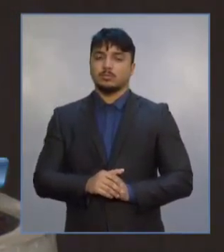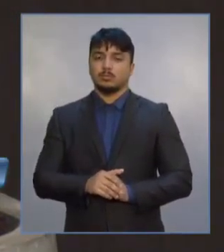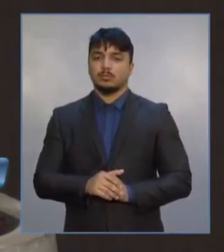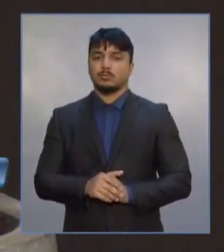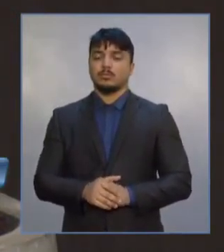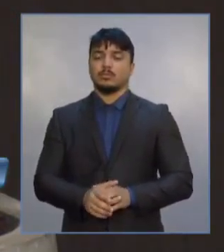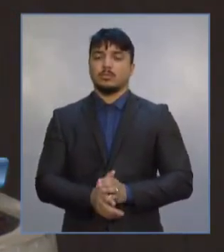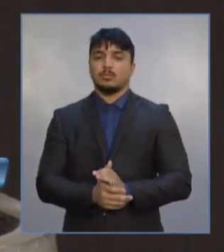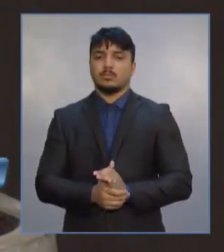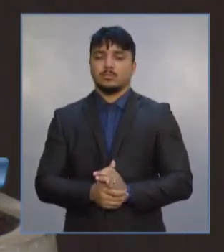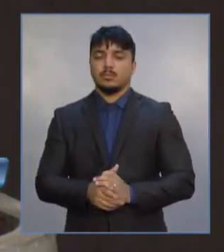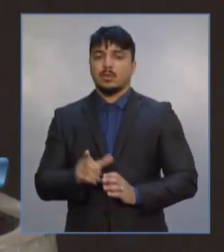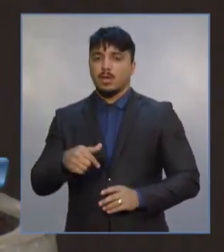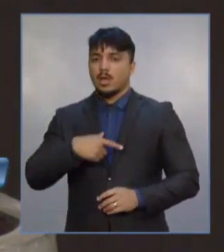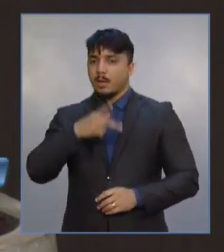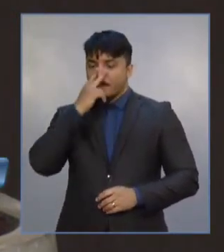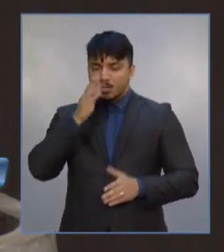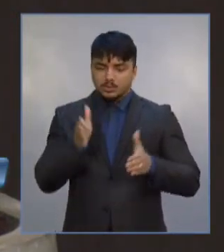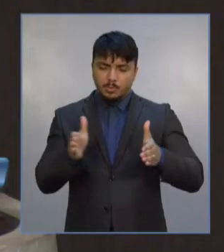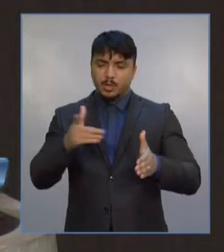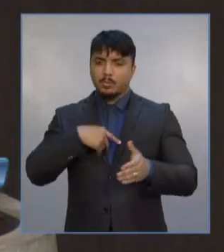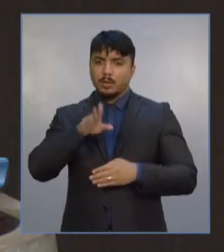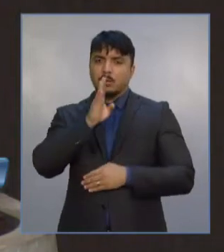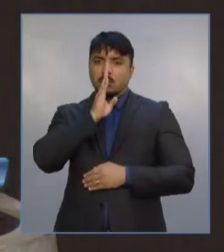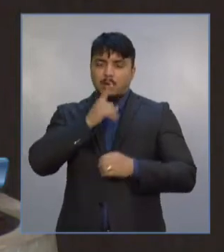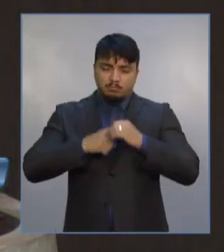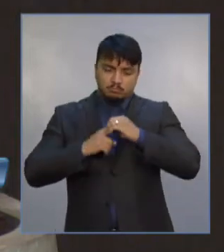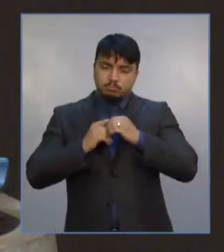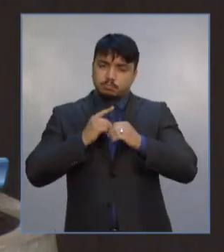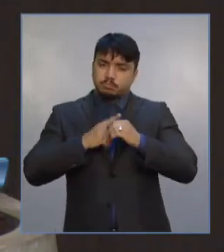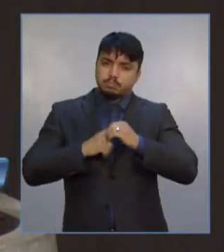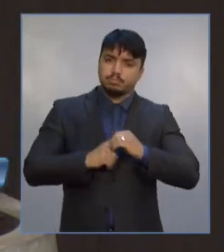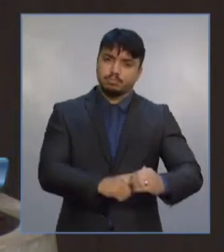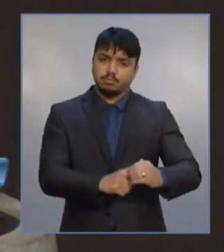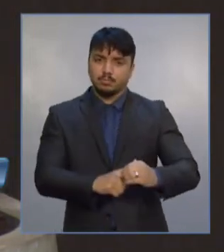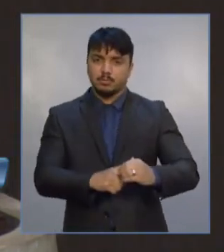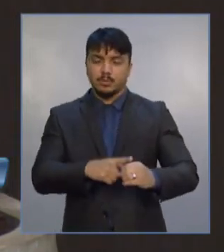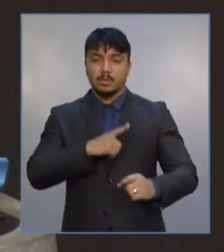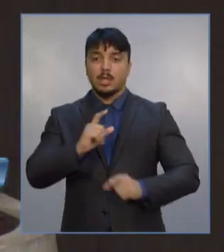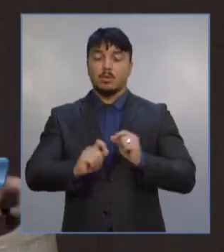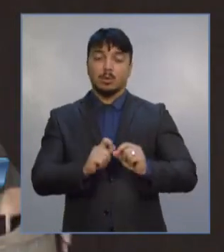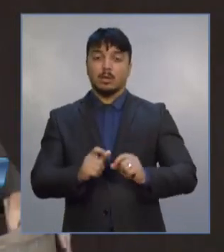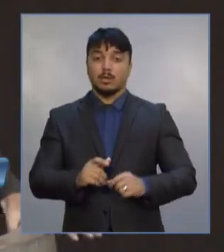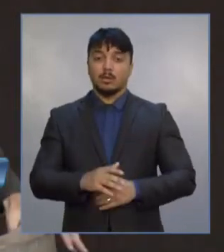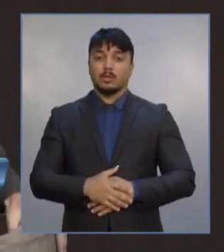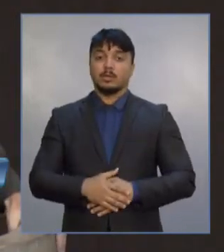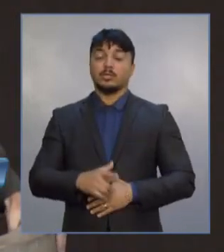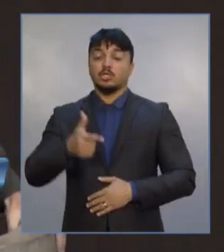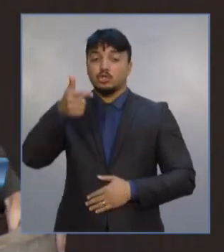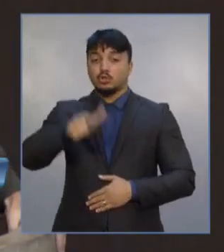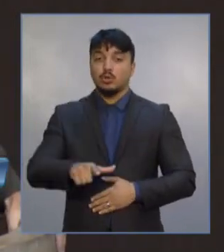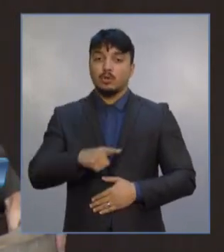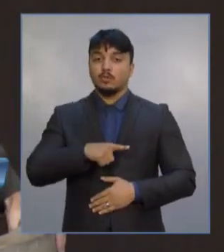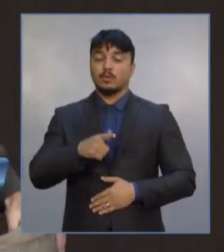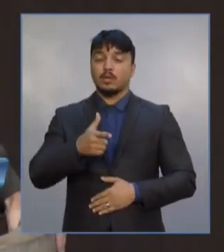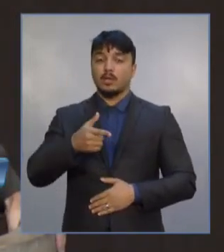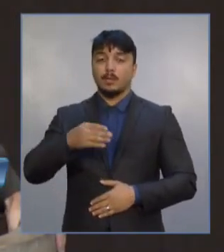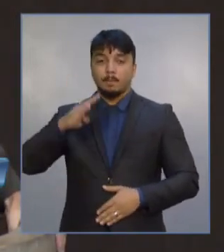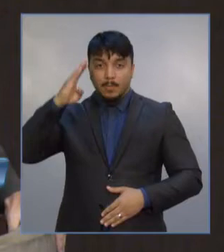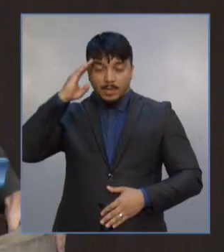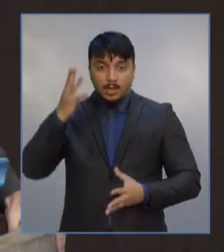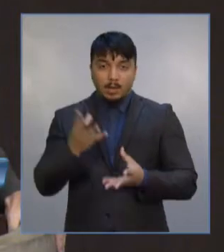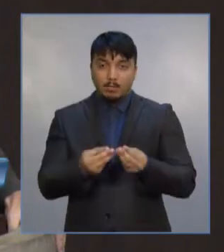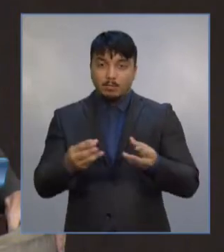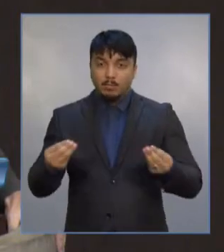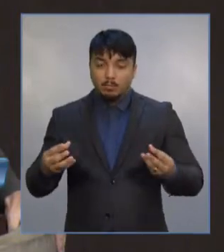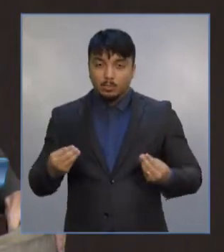vencer um período de arbítrio. E eu repito, há vários militares